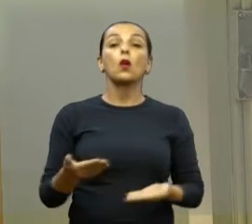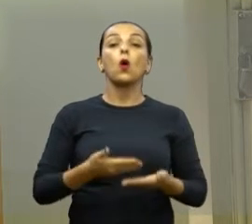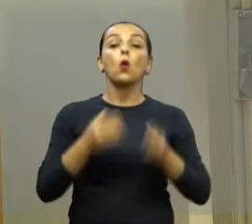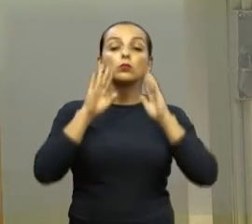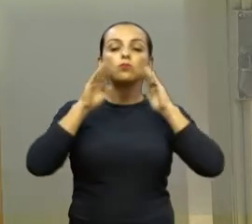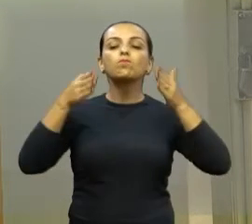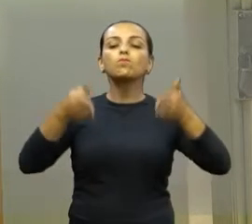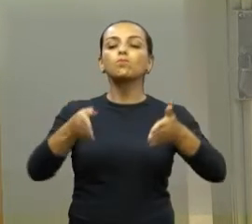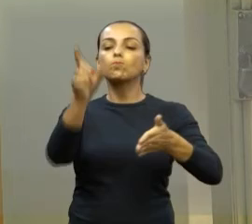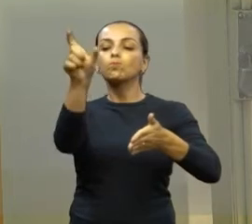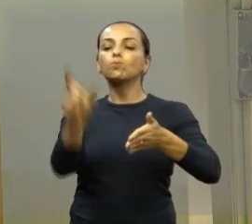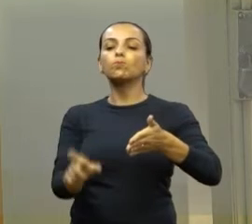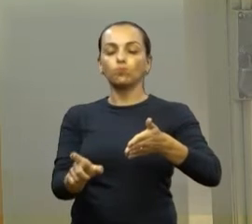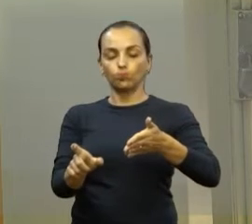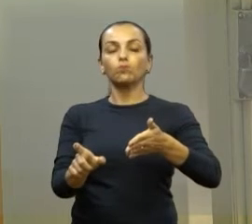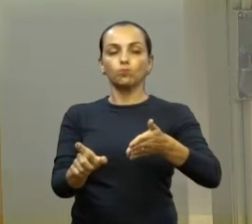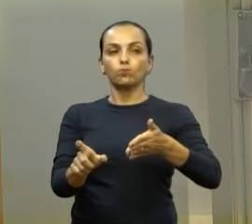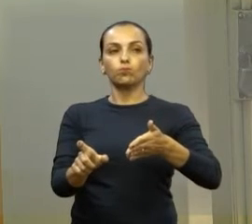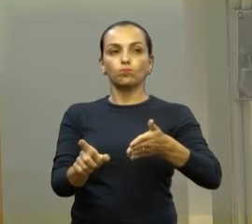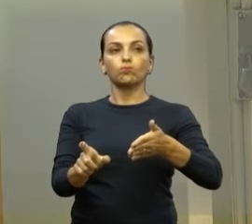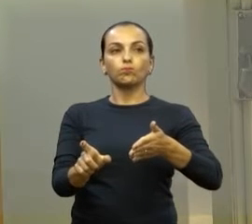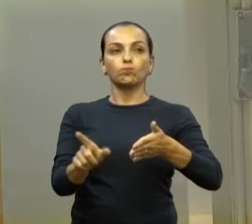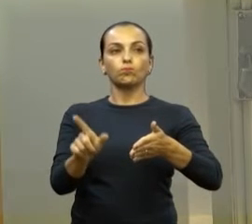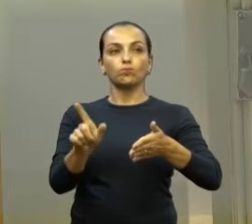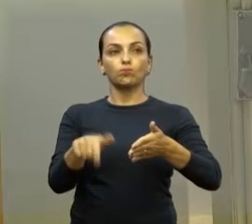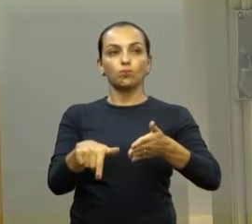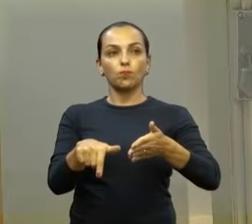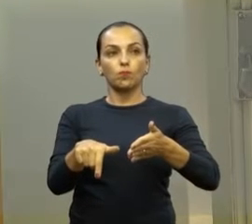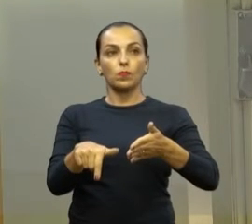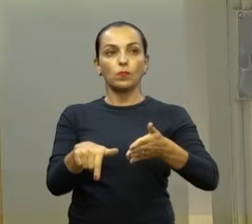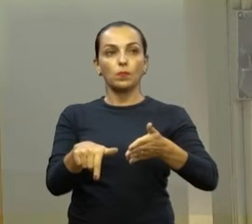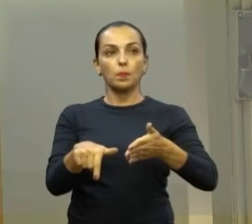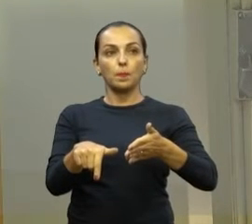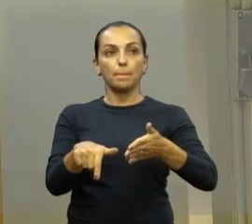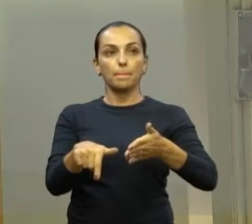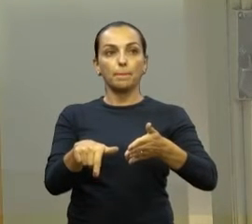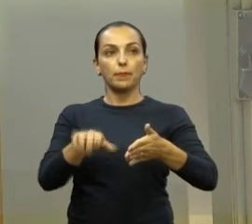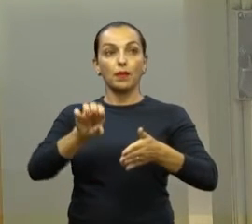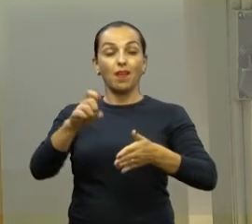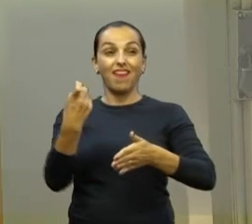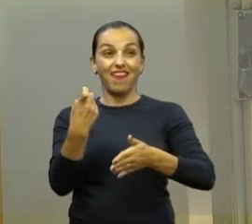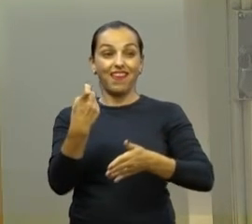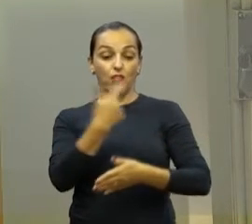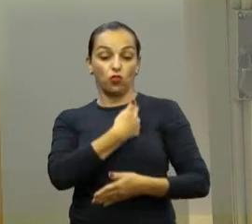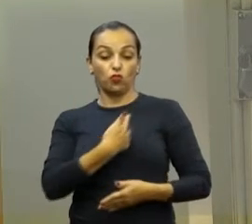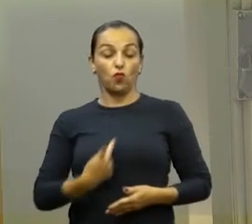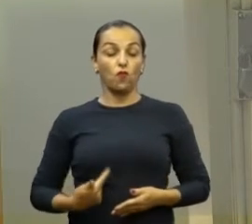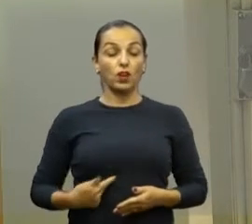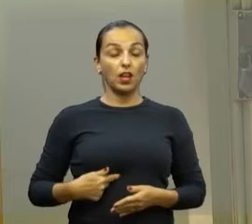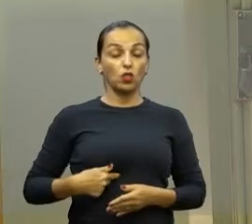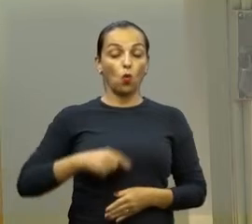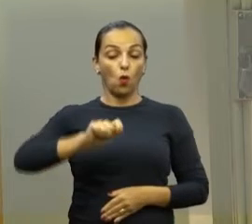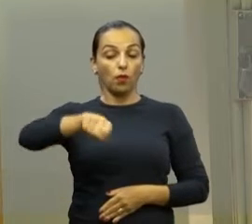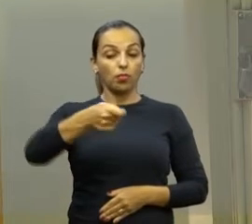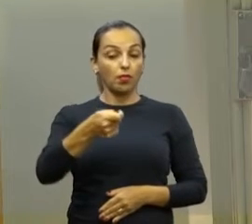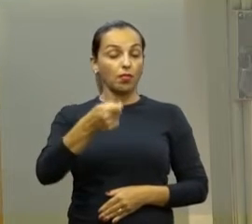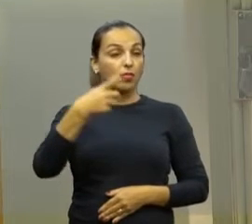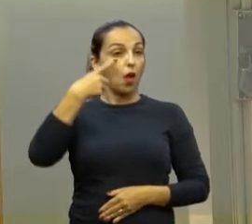sabe com quem com aquele que faz tempo que eu não falo dele nosso querido ex-governador João Dória